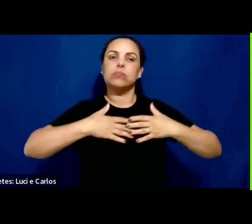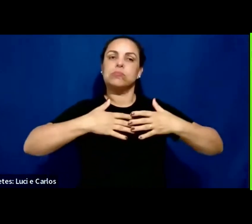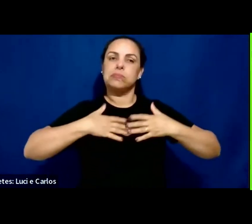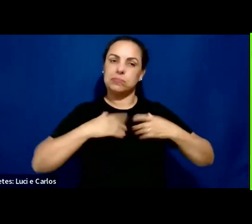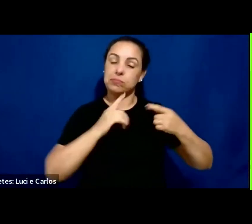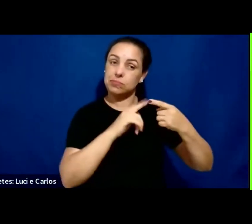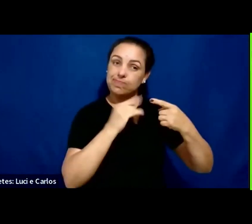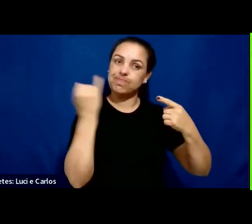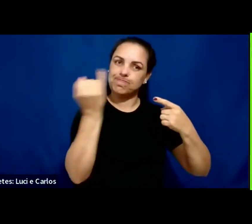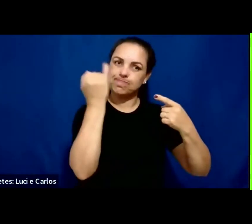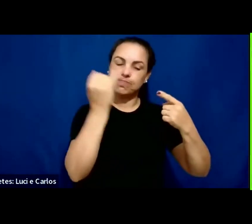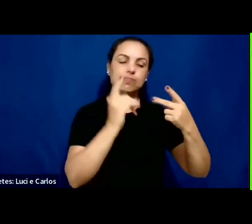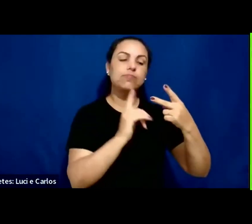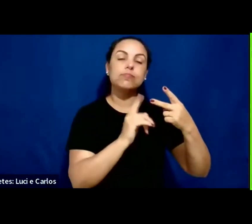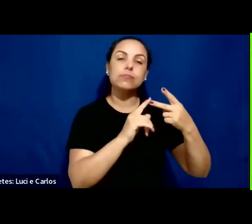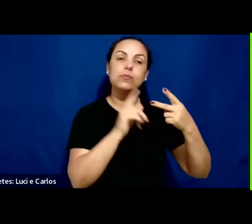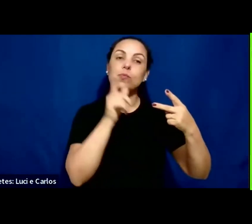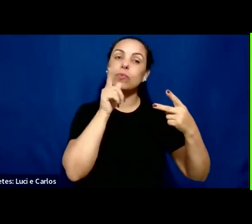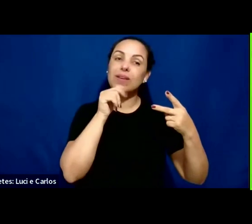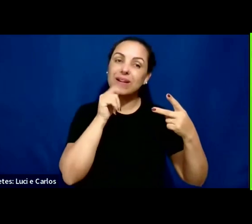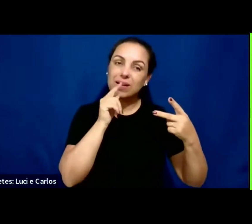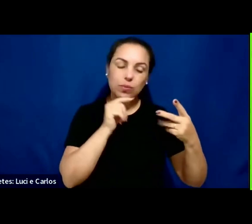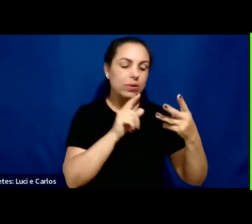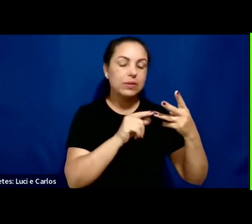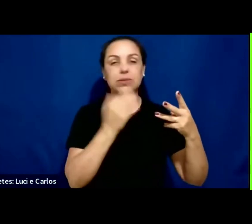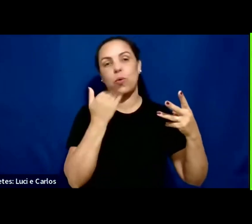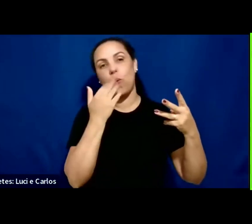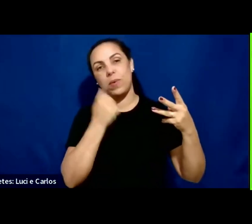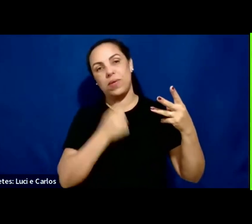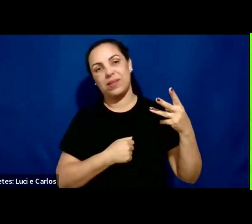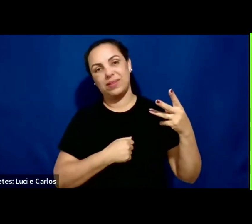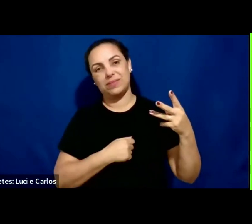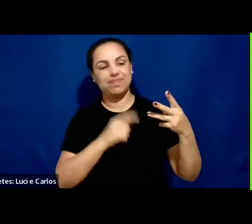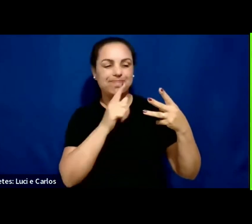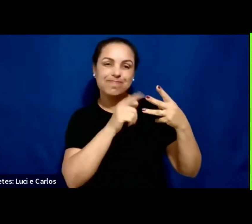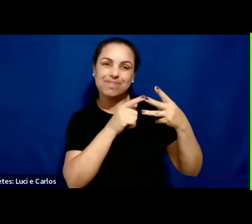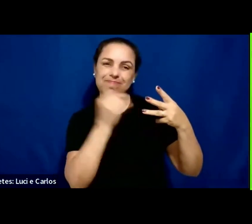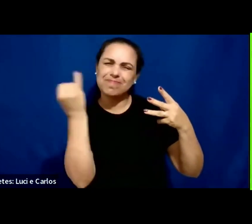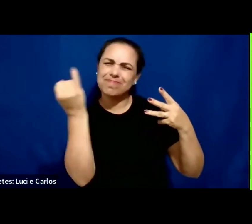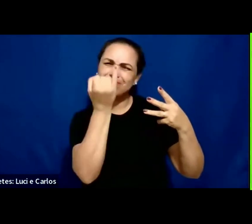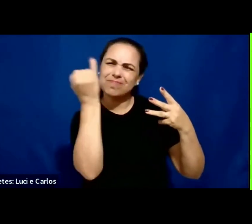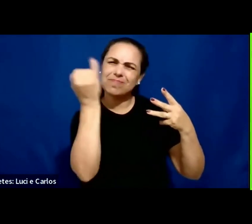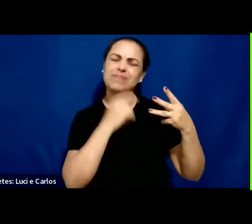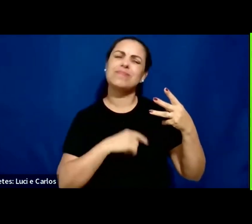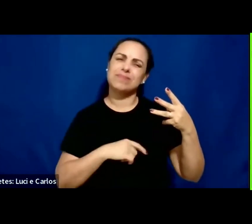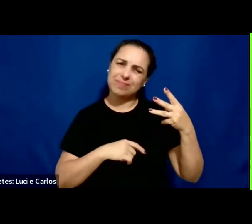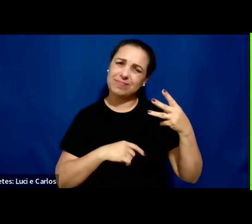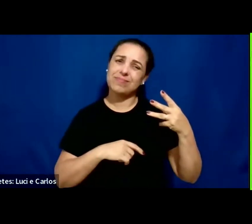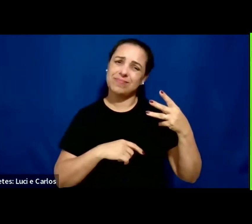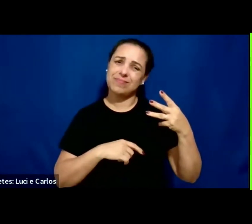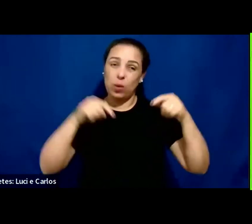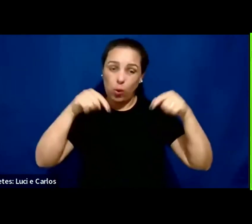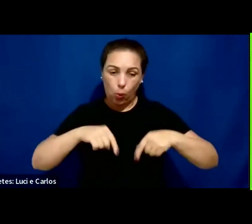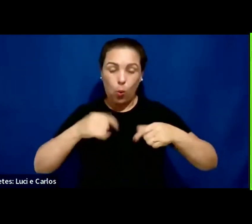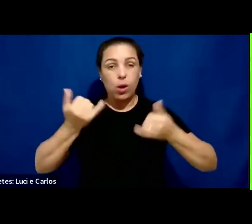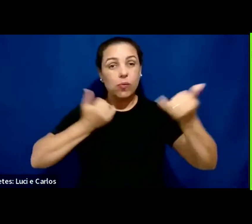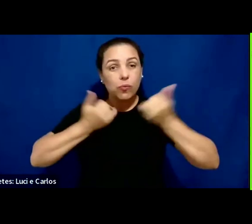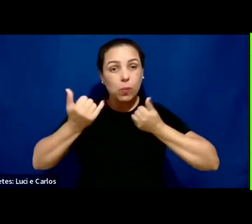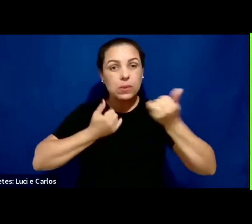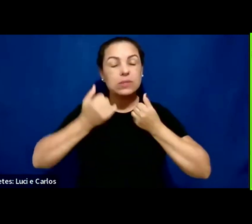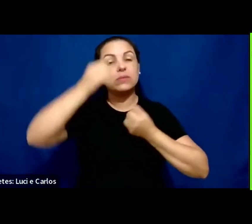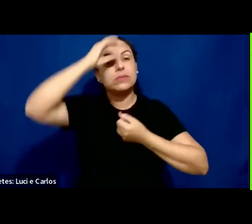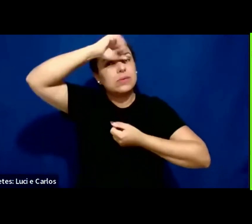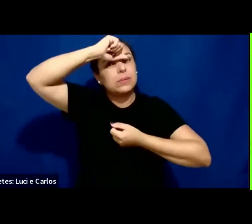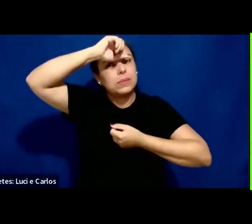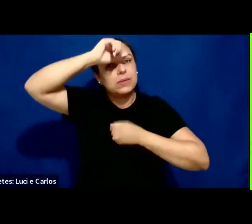câncer de colo retal pode ser evitado a partir de agora, quando você mudar os hábitos. Não espera